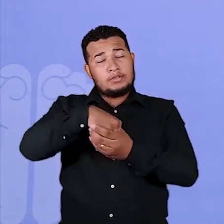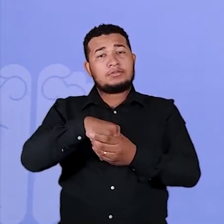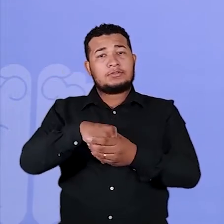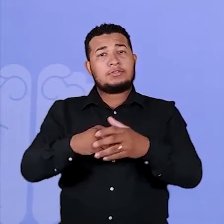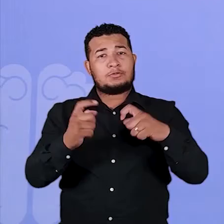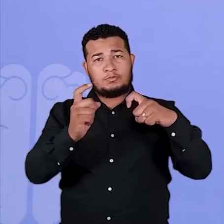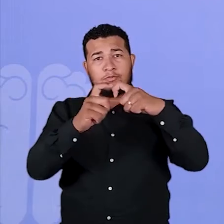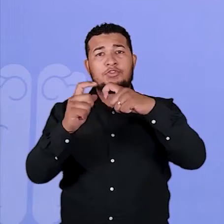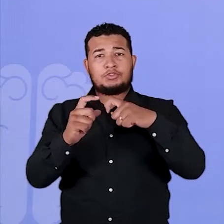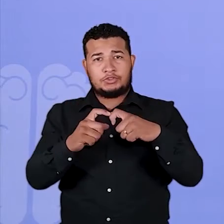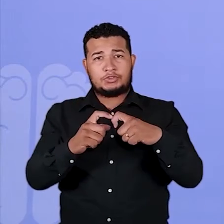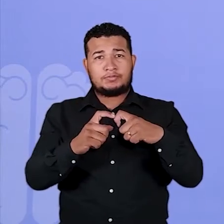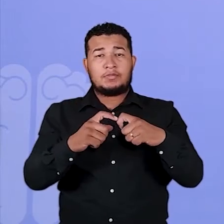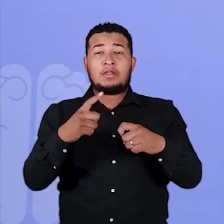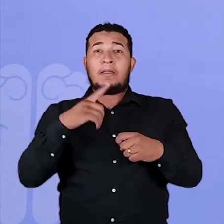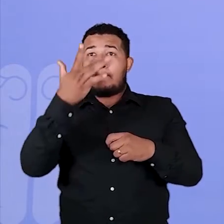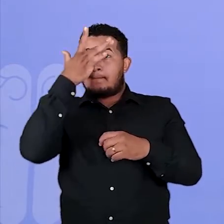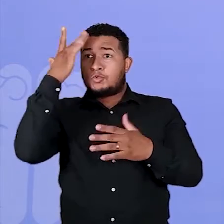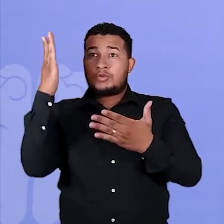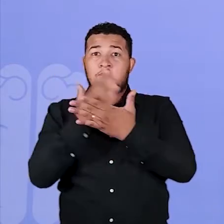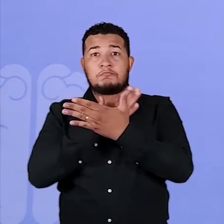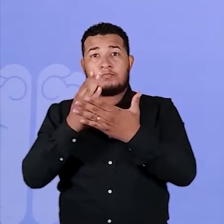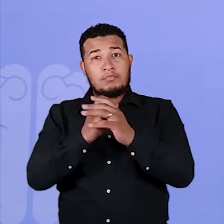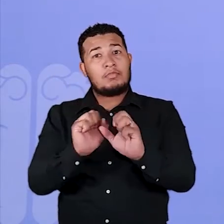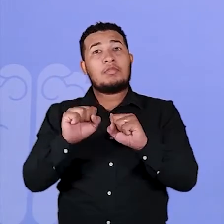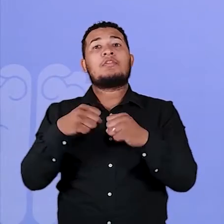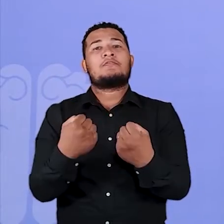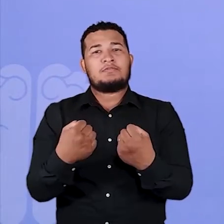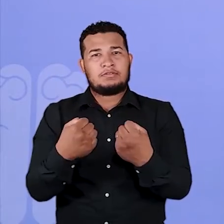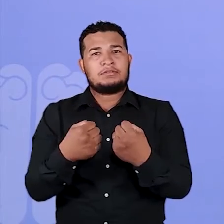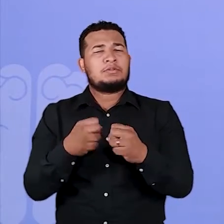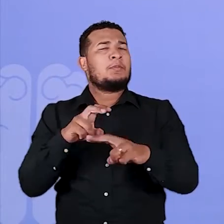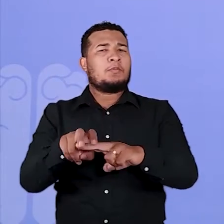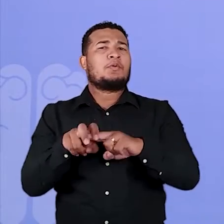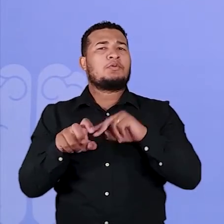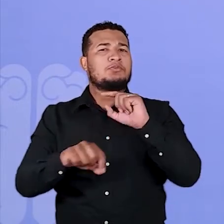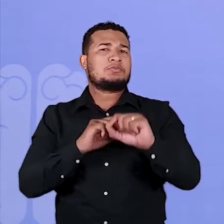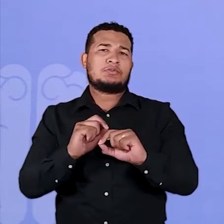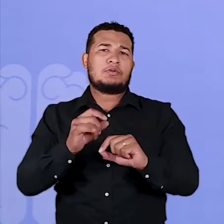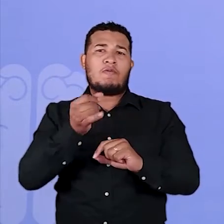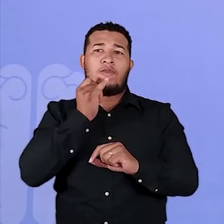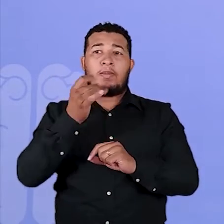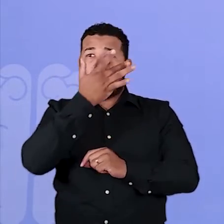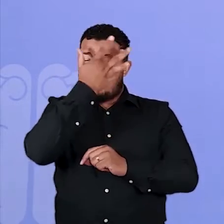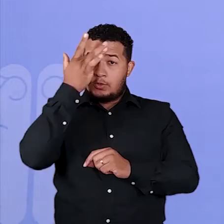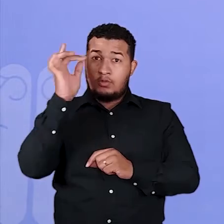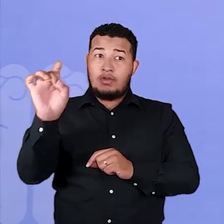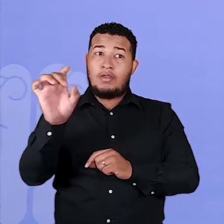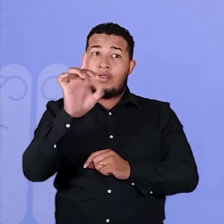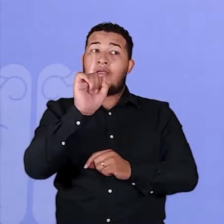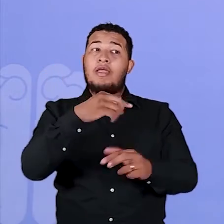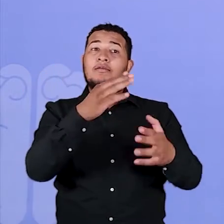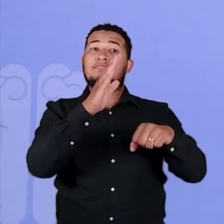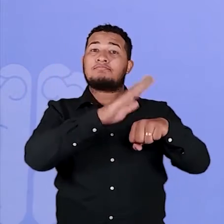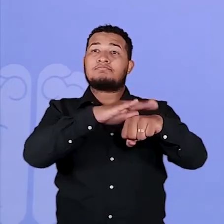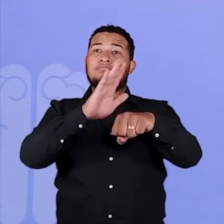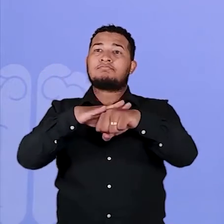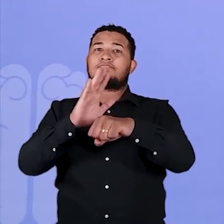Tem pessoas que defendem esse raciocínio, partindo do pressuposto de que cada pessoa